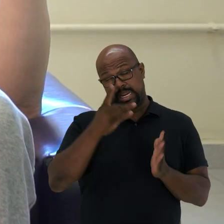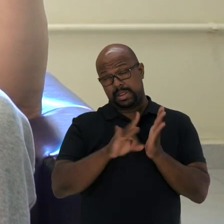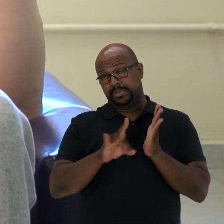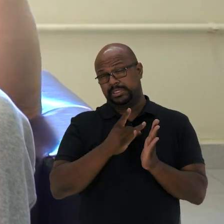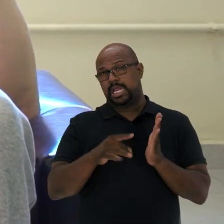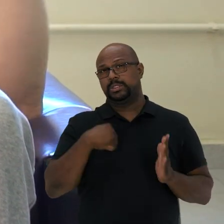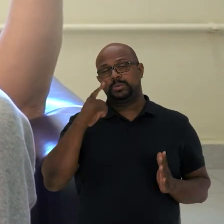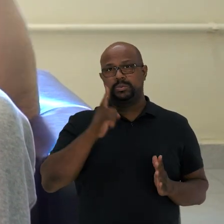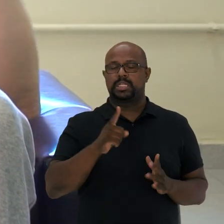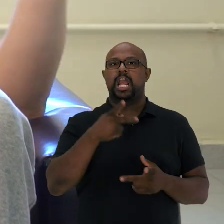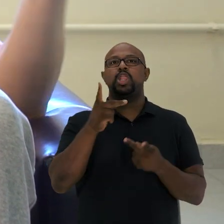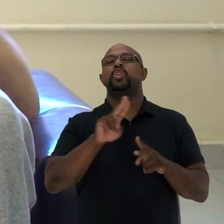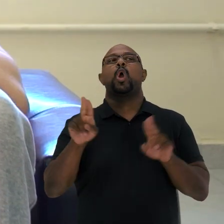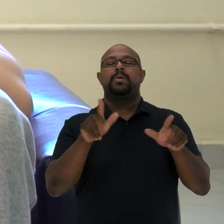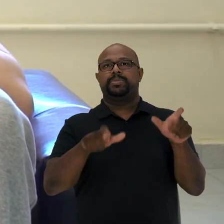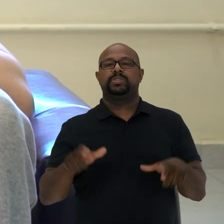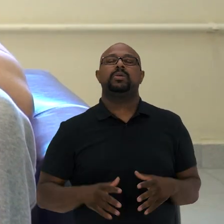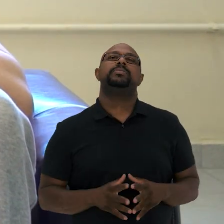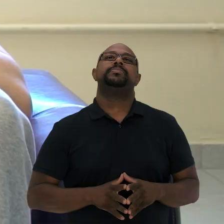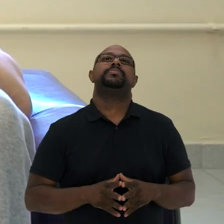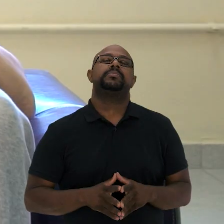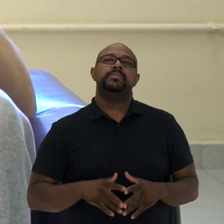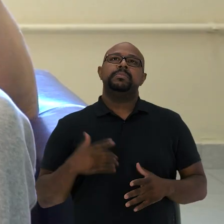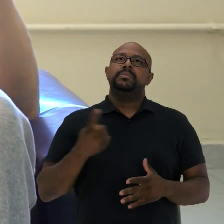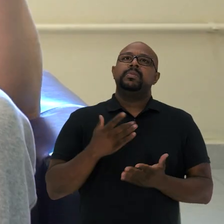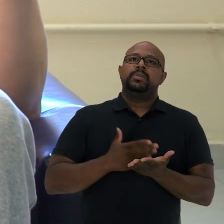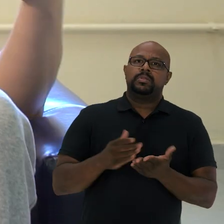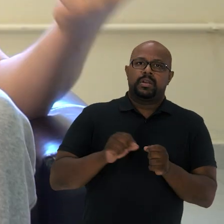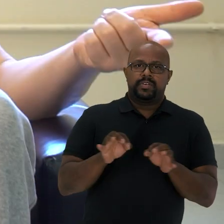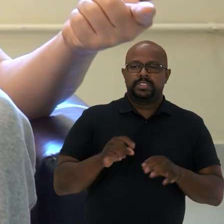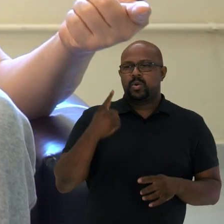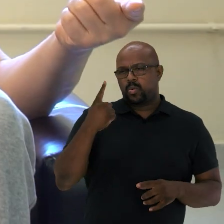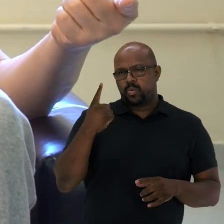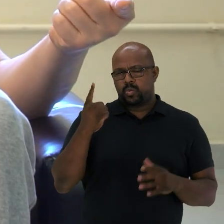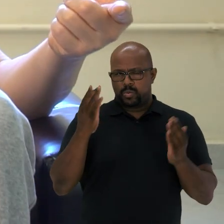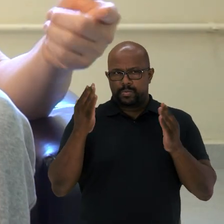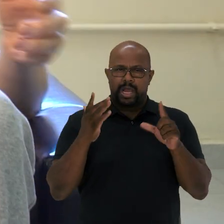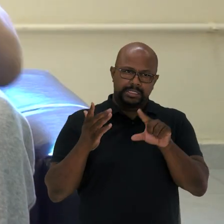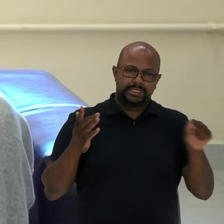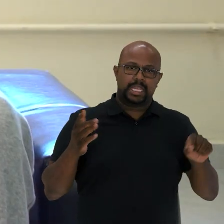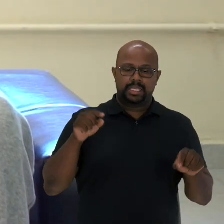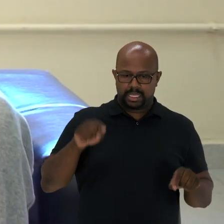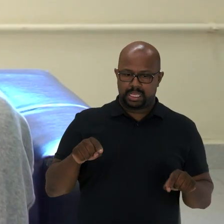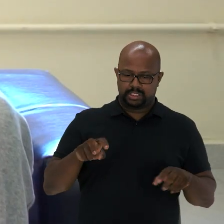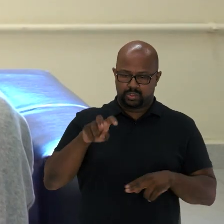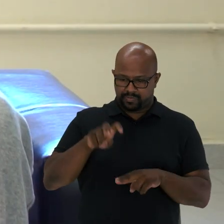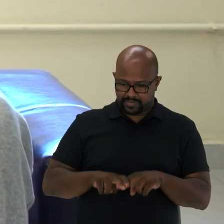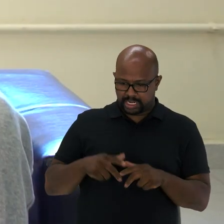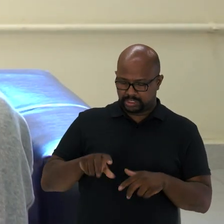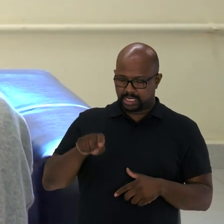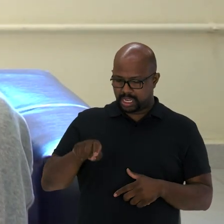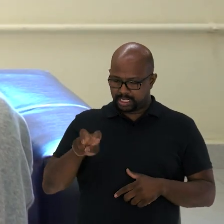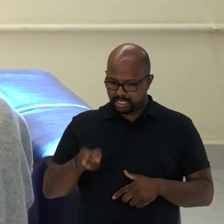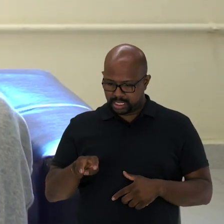de inimizade, sem citar nomes e pessoas, né? Quando a gente começou a fazer a escala 1:100, tu começou a dizer que esse sofá está